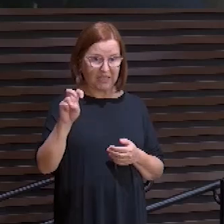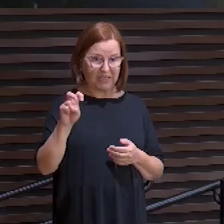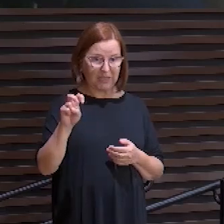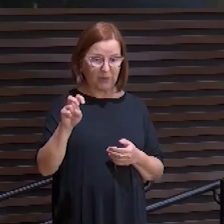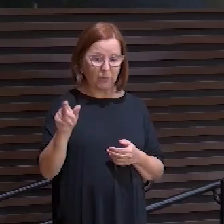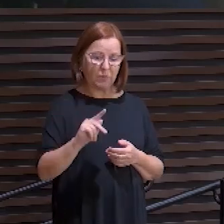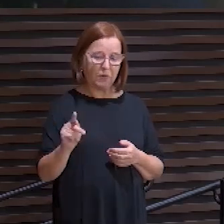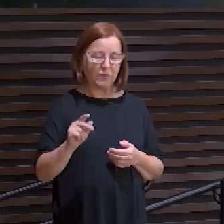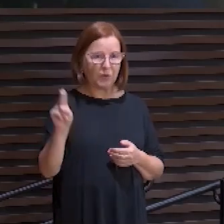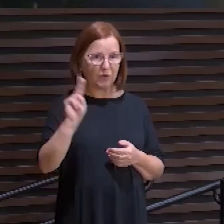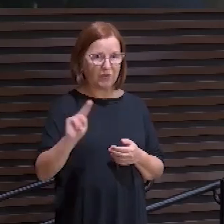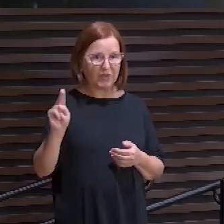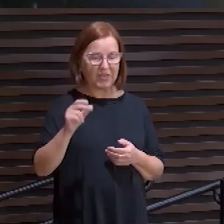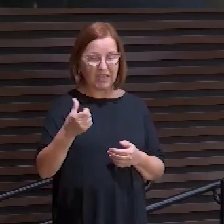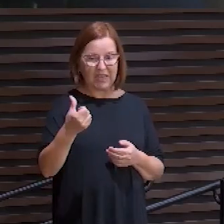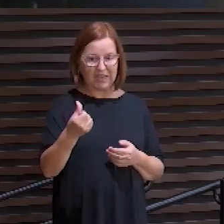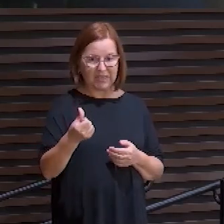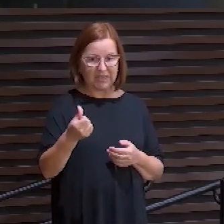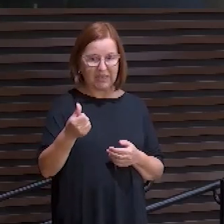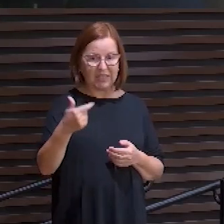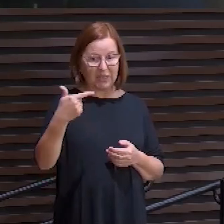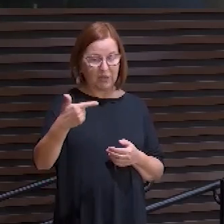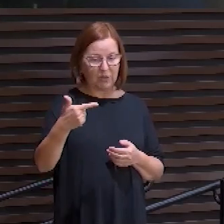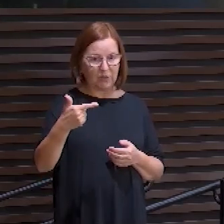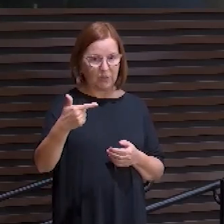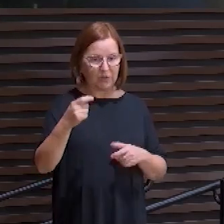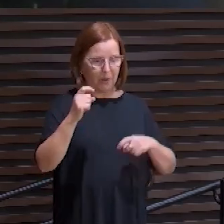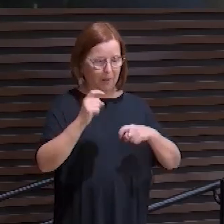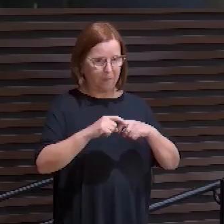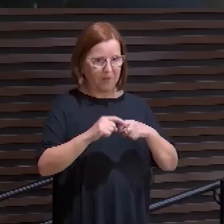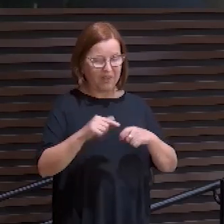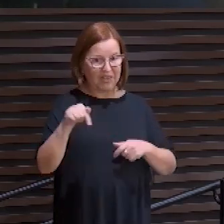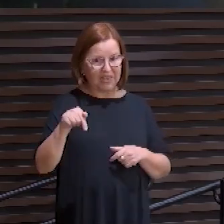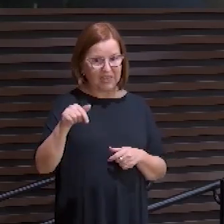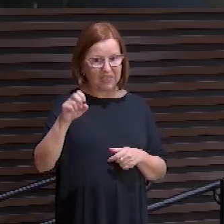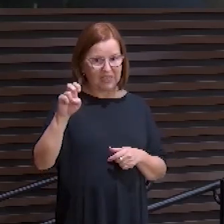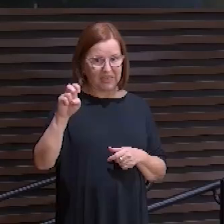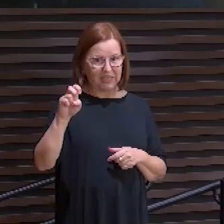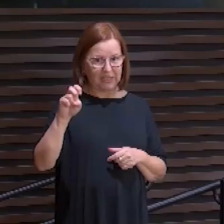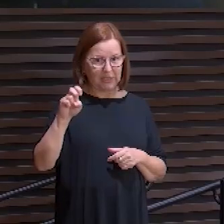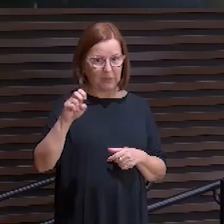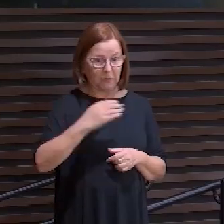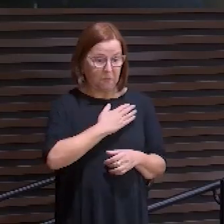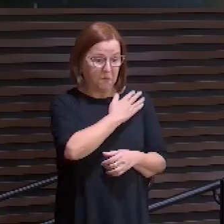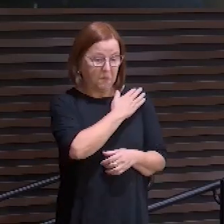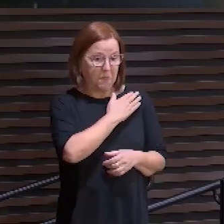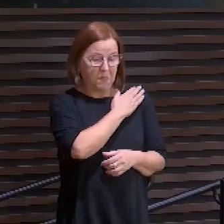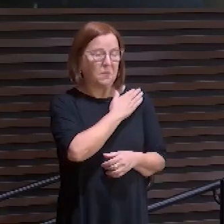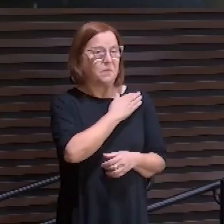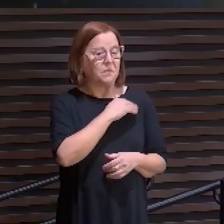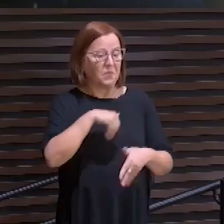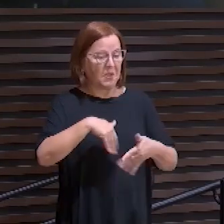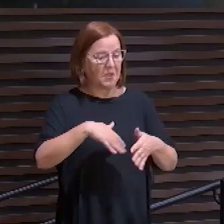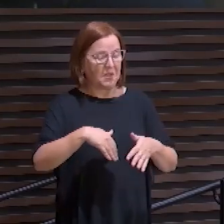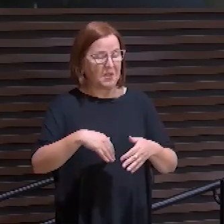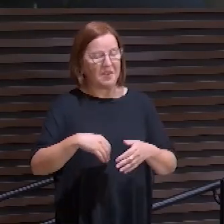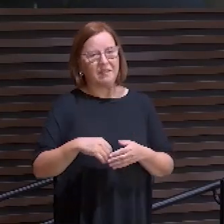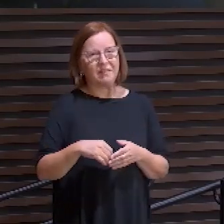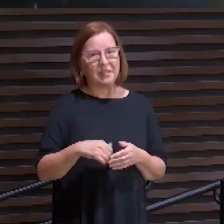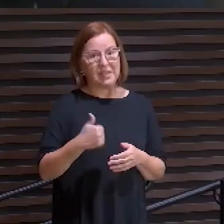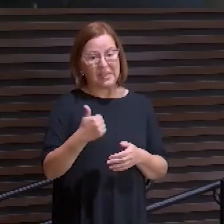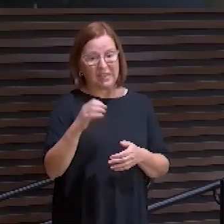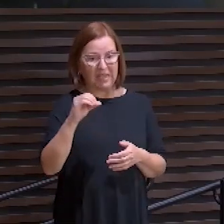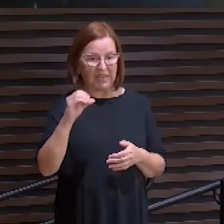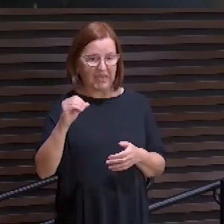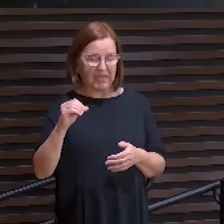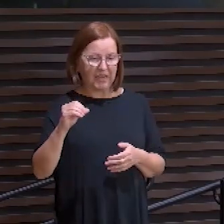universitários, 62 médicos, 75 oficiais do Exército e da Marinha, 100 pastores,